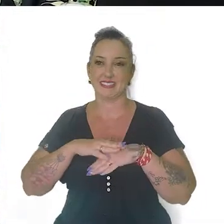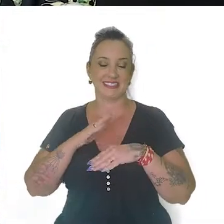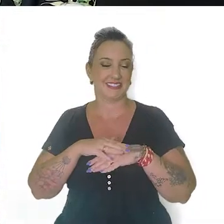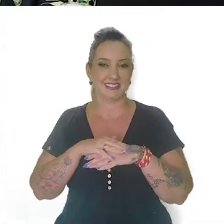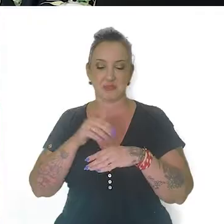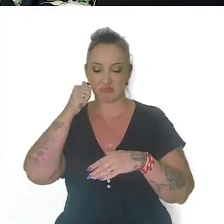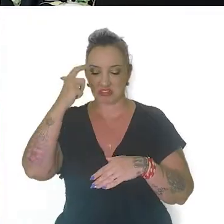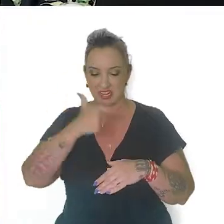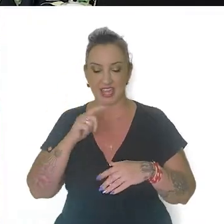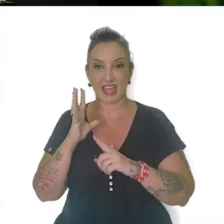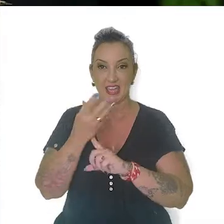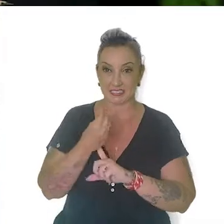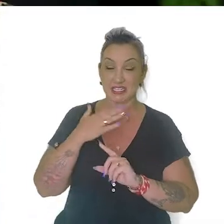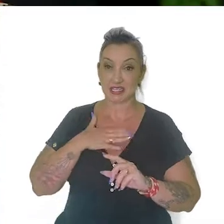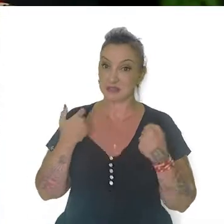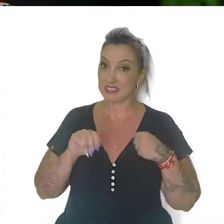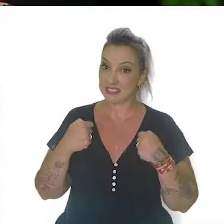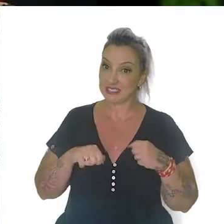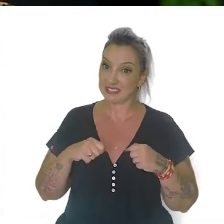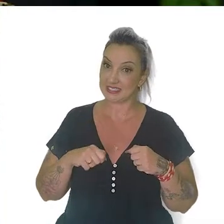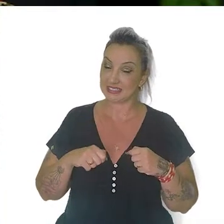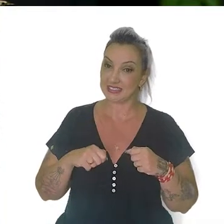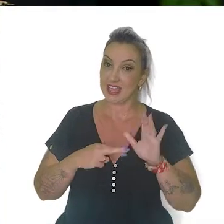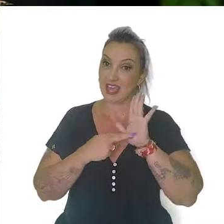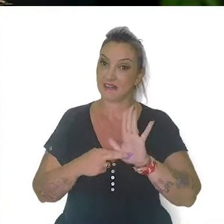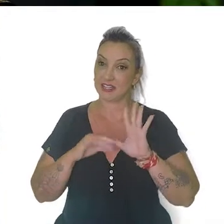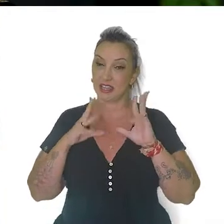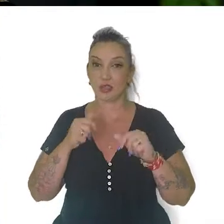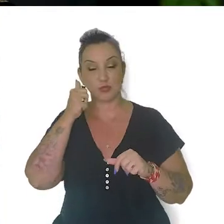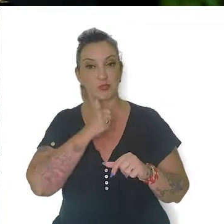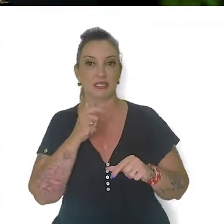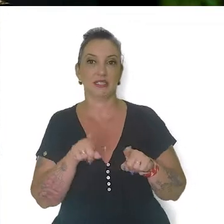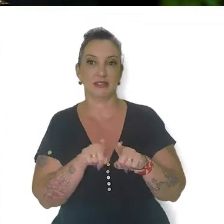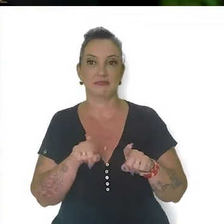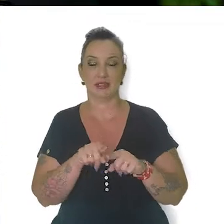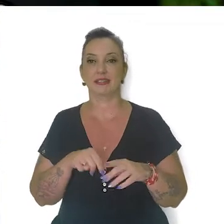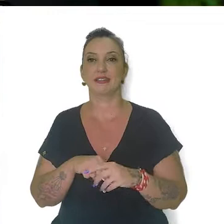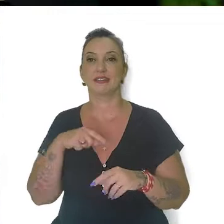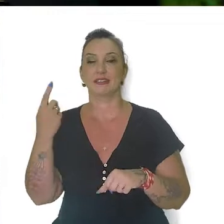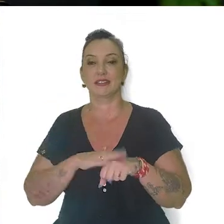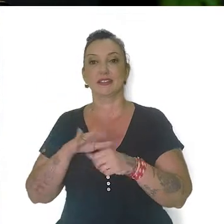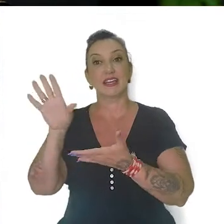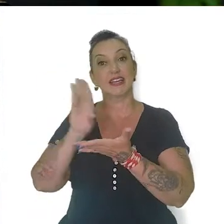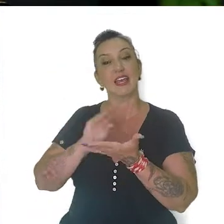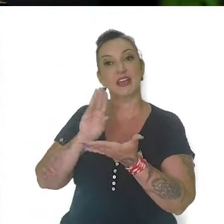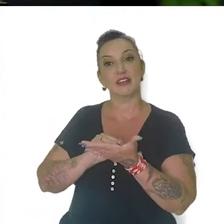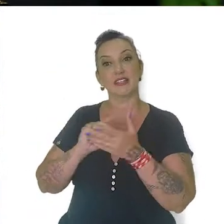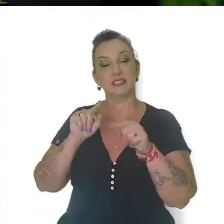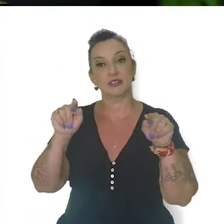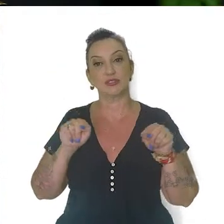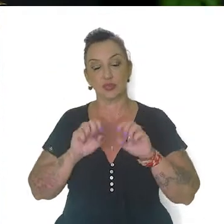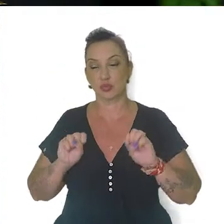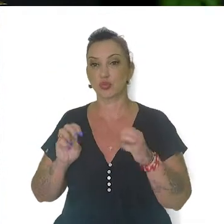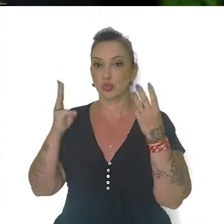mulher, seja como artista. E eu preciso fazer isso, né, como referência para as outras meninas. A gente fez a gravação